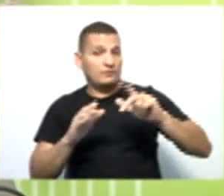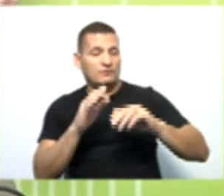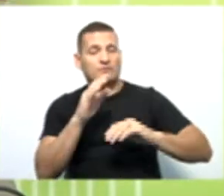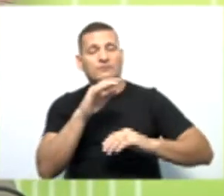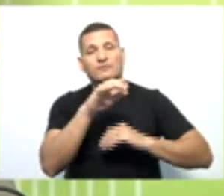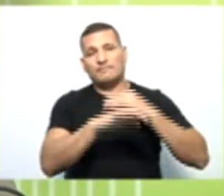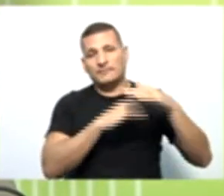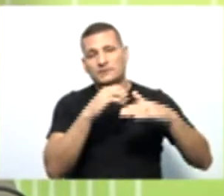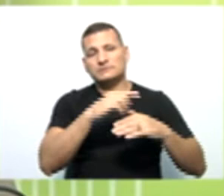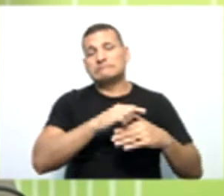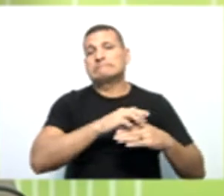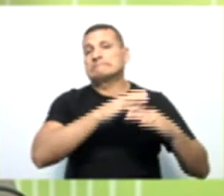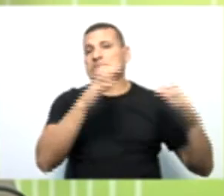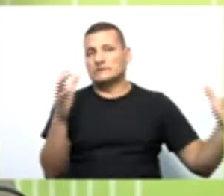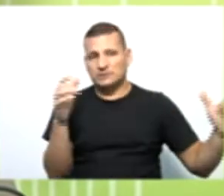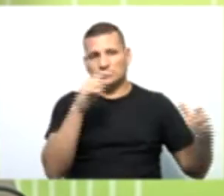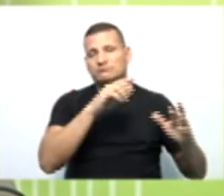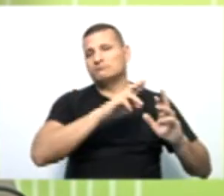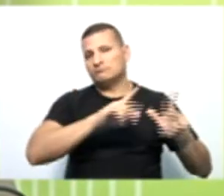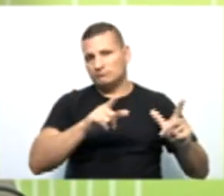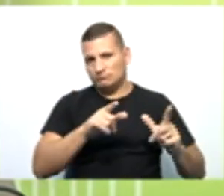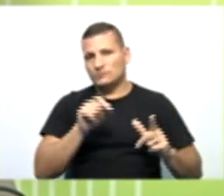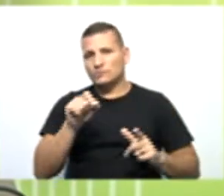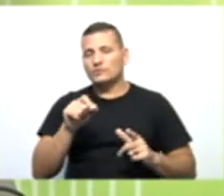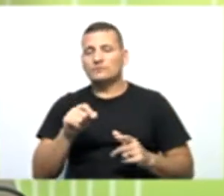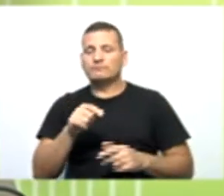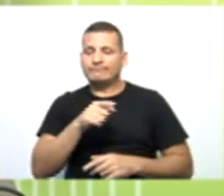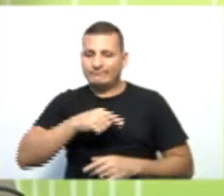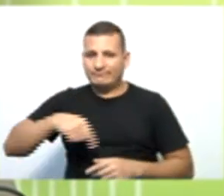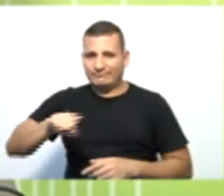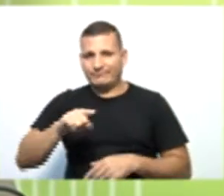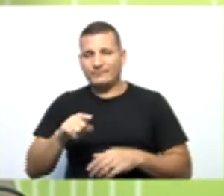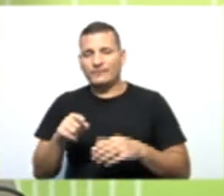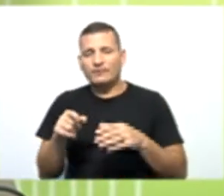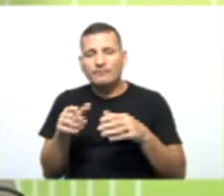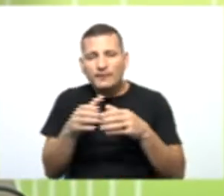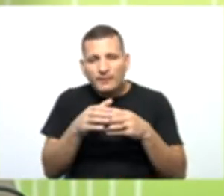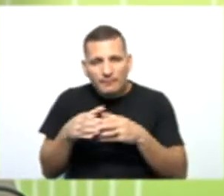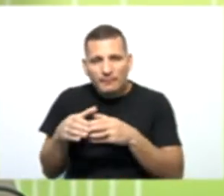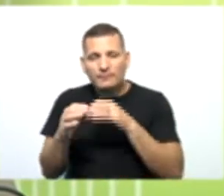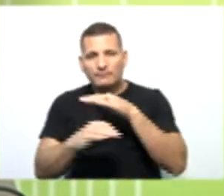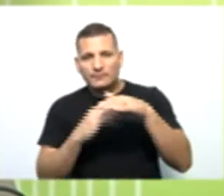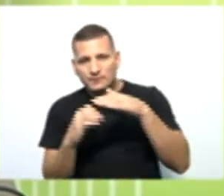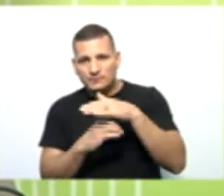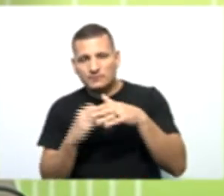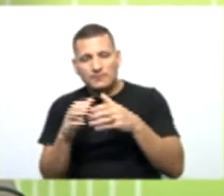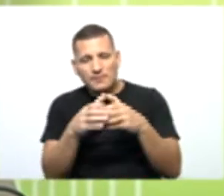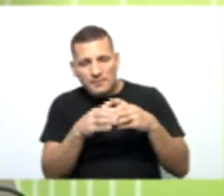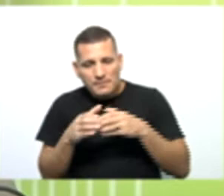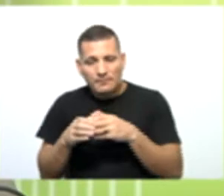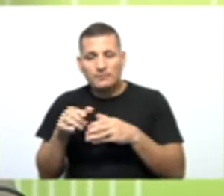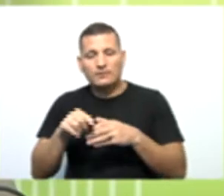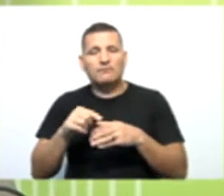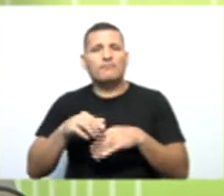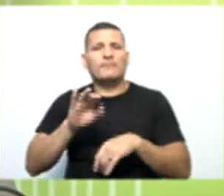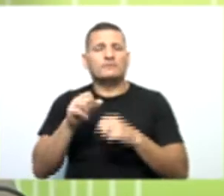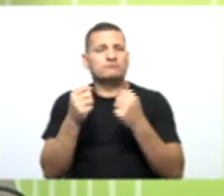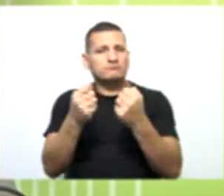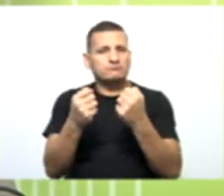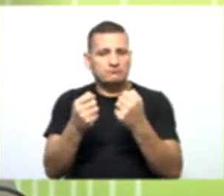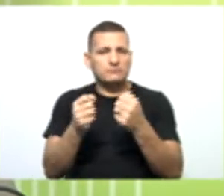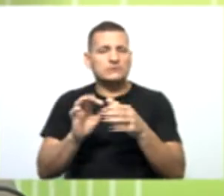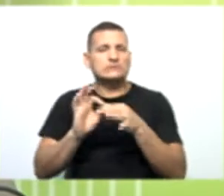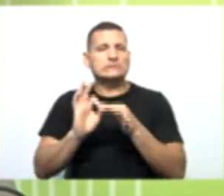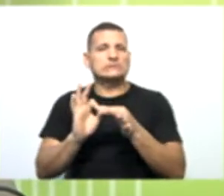grande industrializada, eu junto pequenos empresários, médios empresários e faço eles ficarem mais resistentes, mais